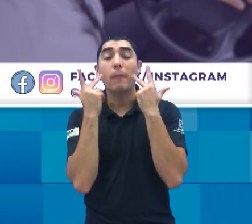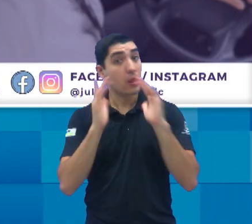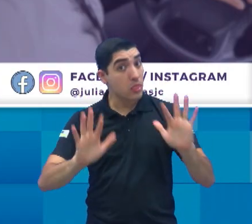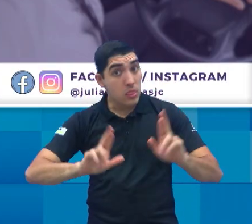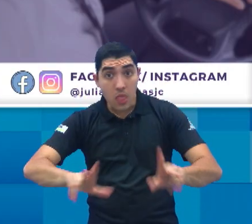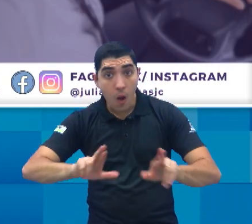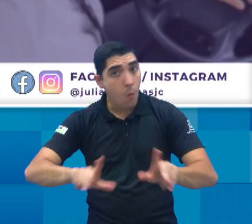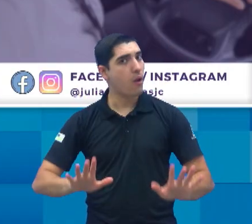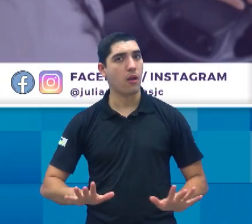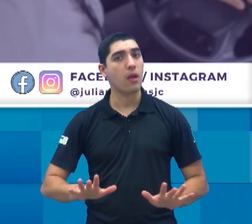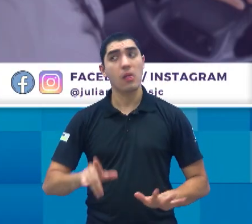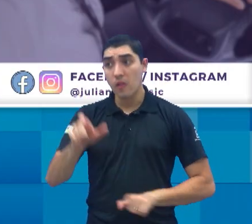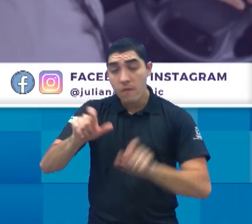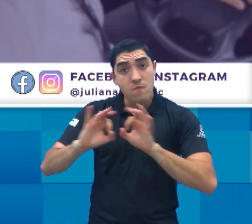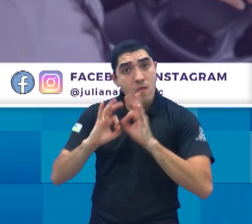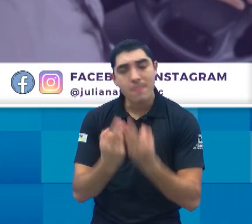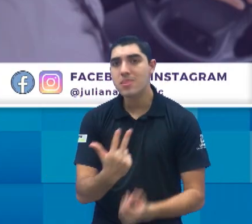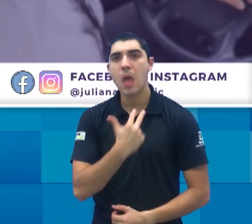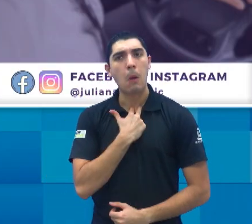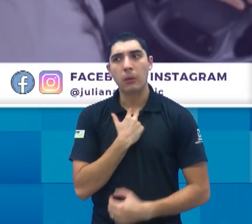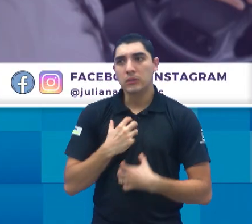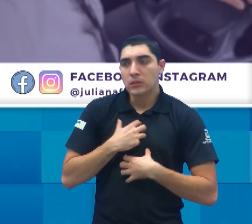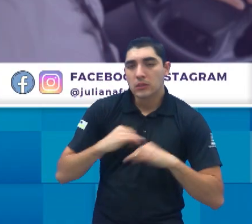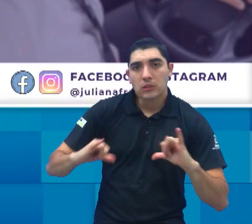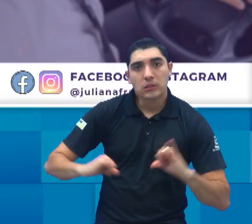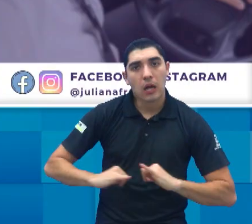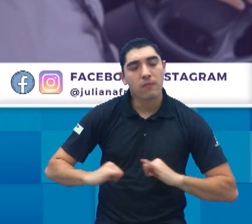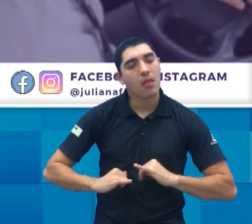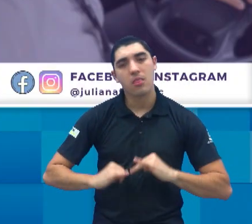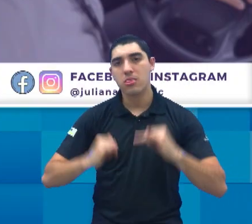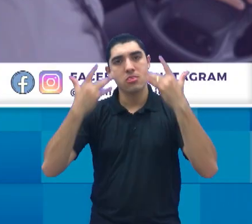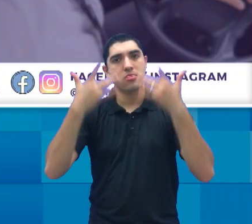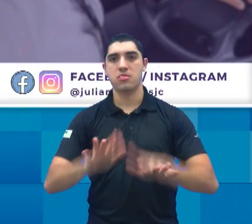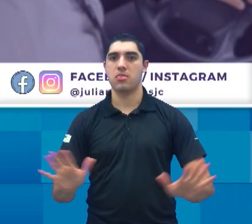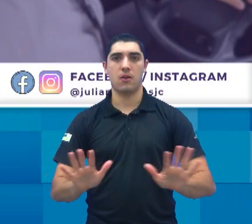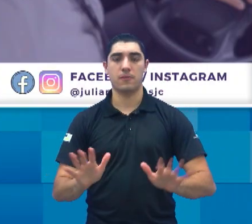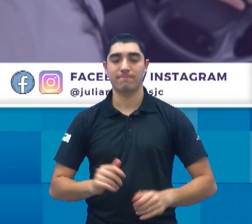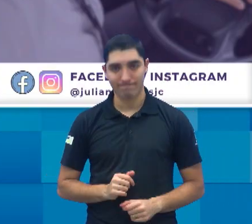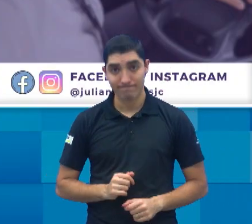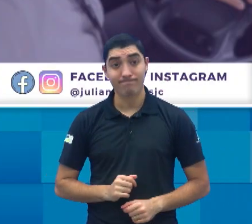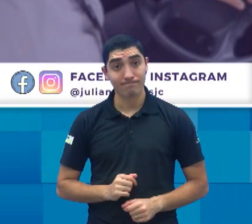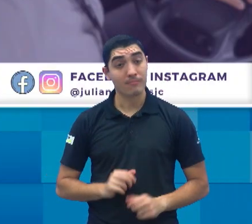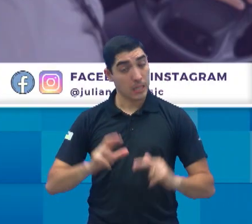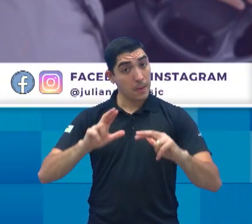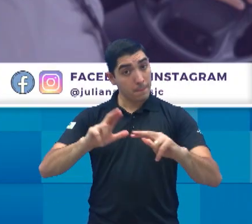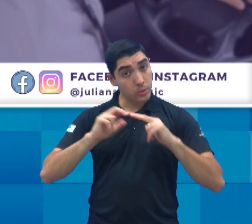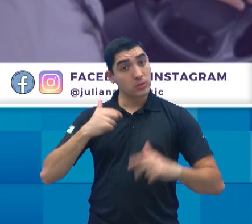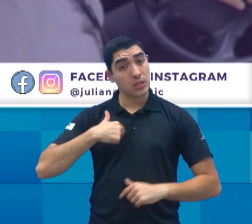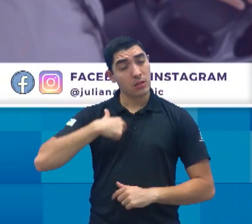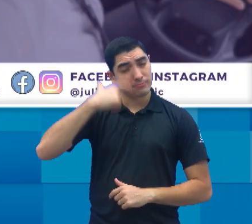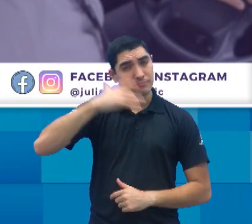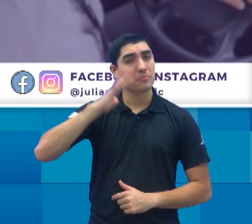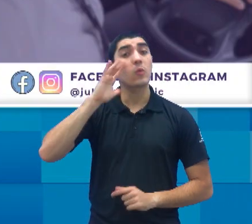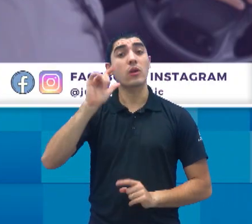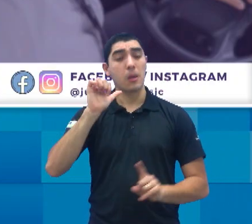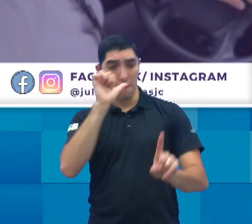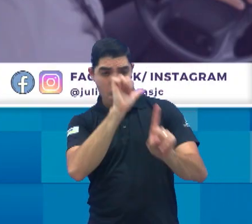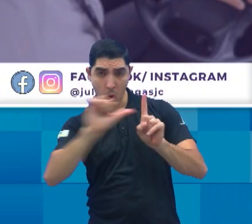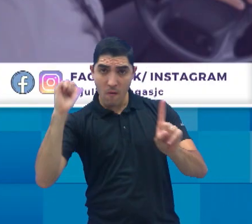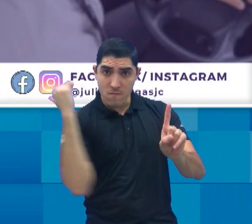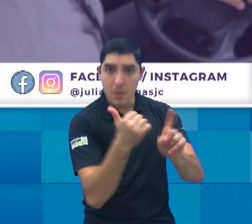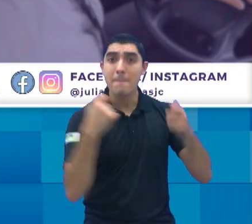como essa. E aí eu quero dizer que é por isso que o feminicídio tem que ser